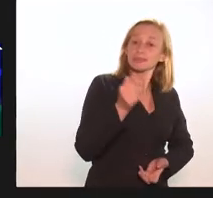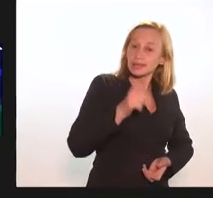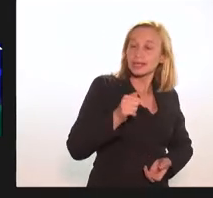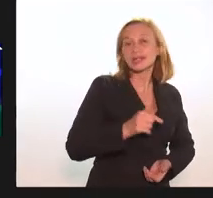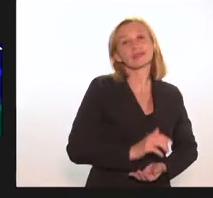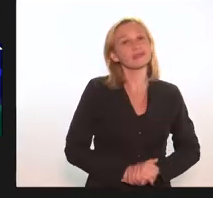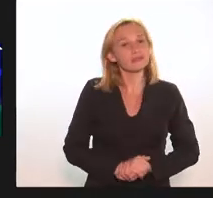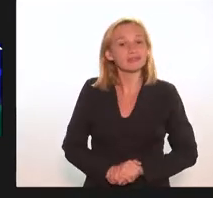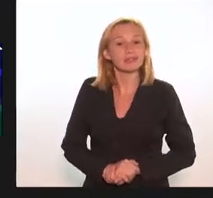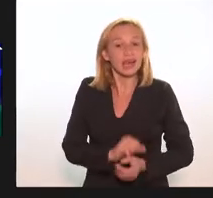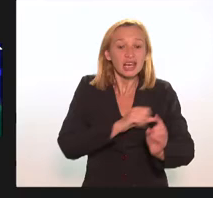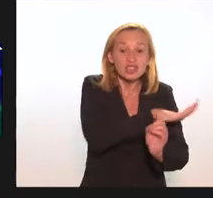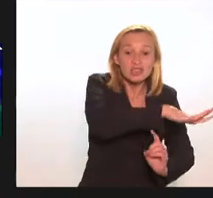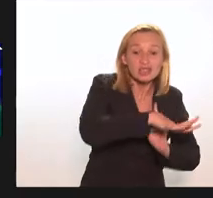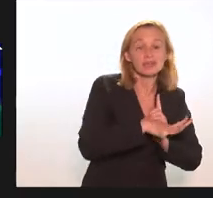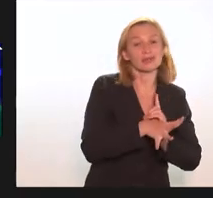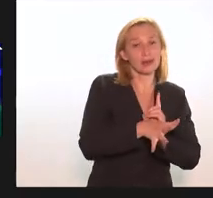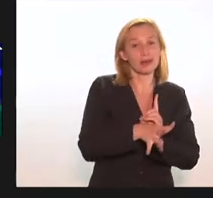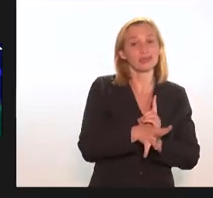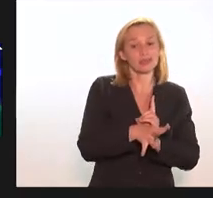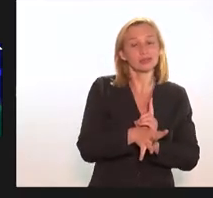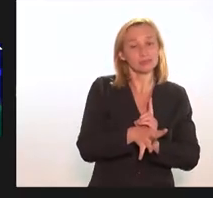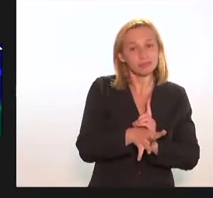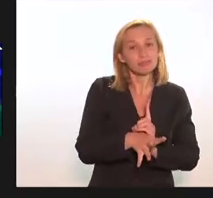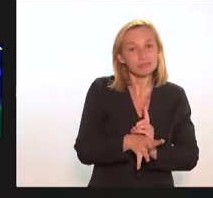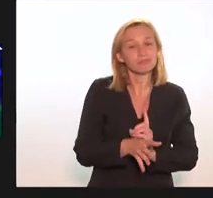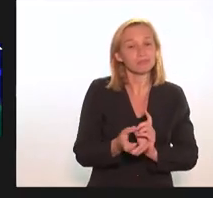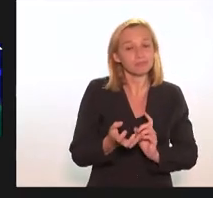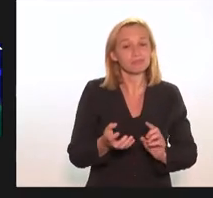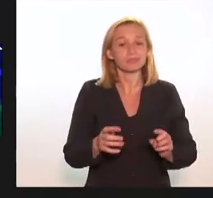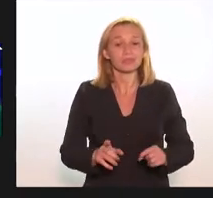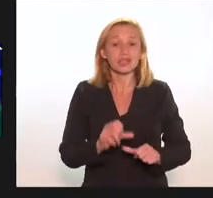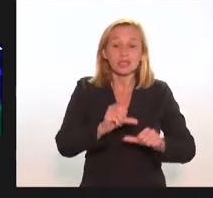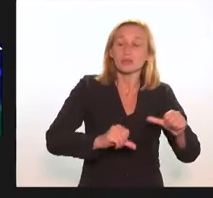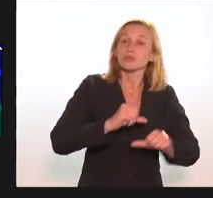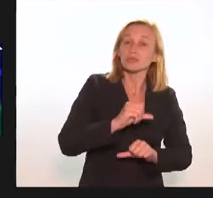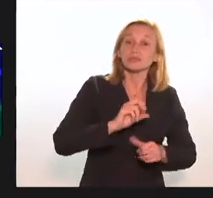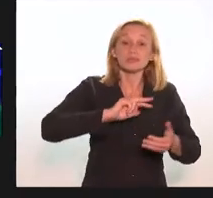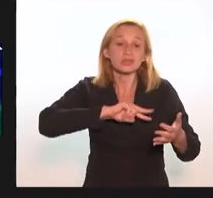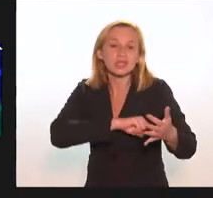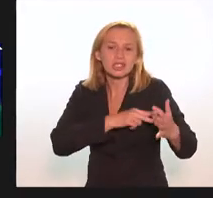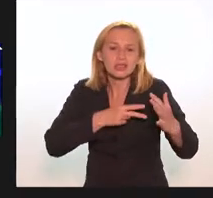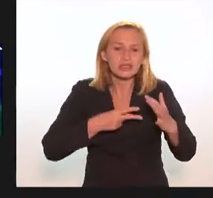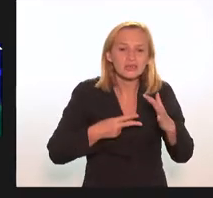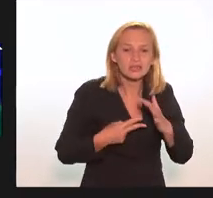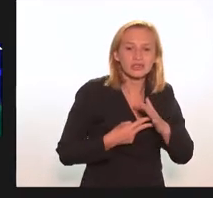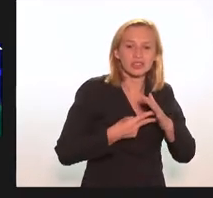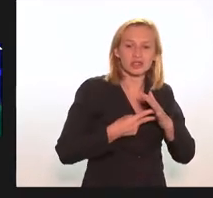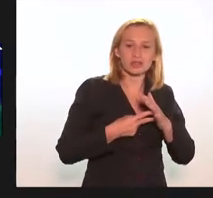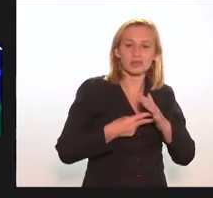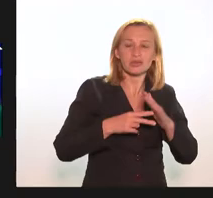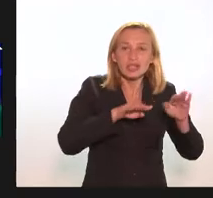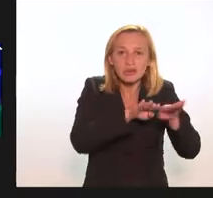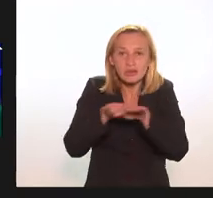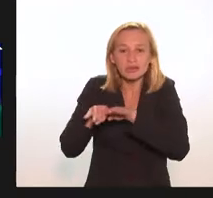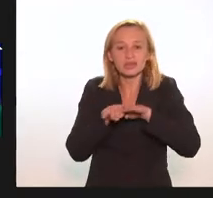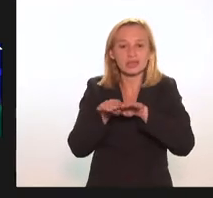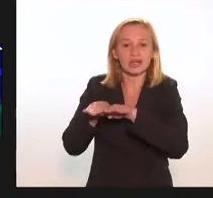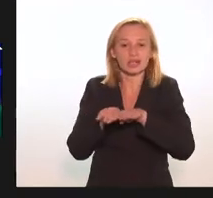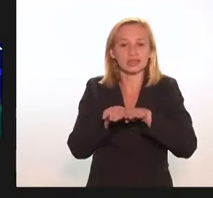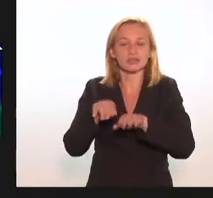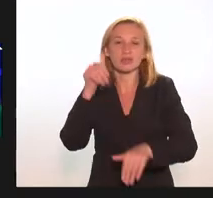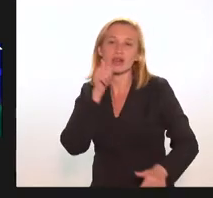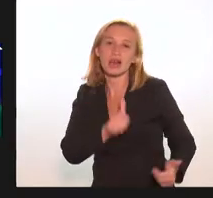mudanças, a sociedade quer essas mudanças. Essas mudanças significam maior igualdade entre